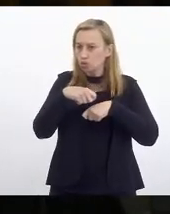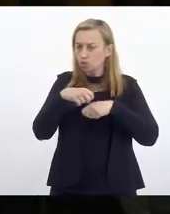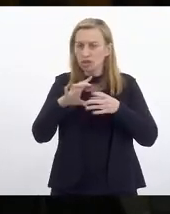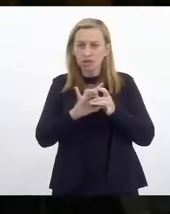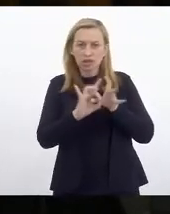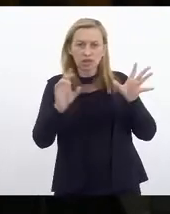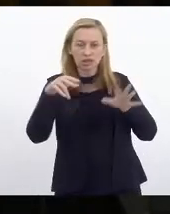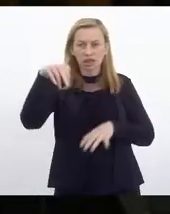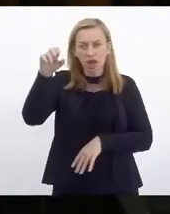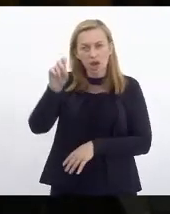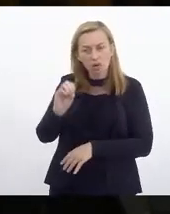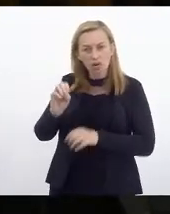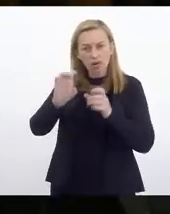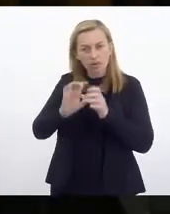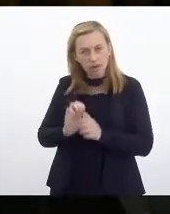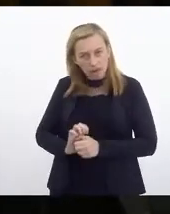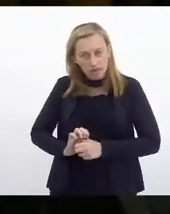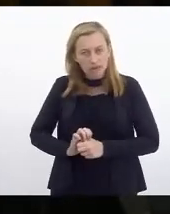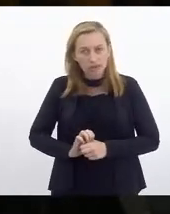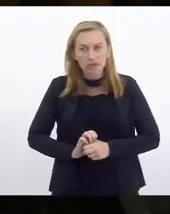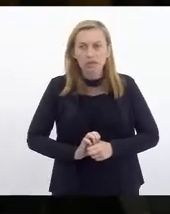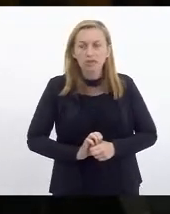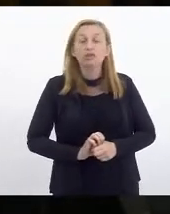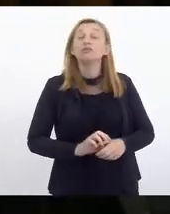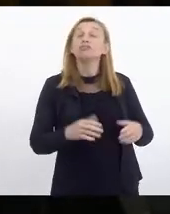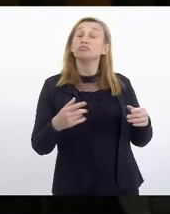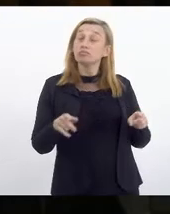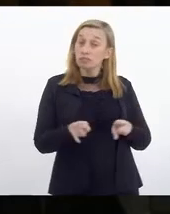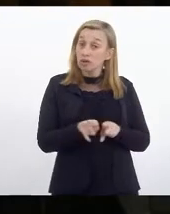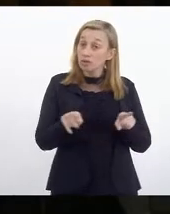neoliberais, liberais e até